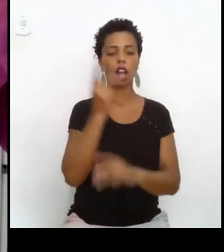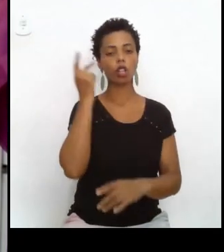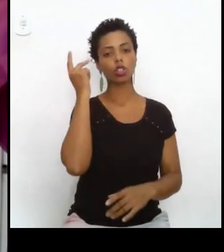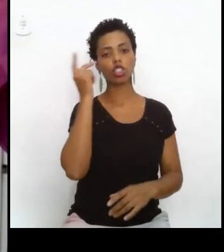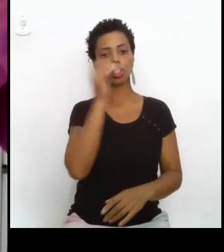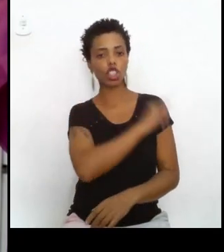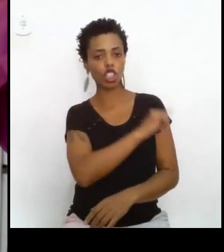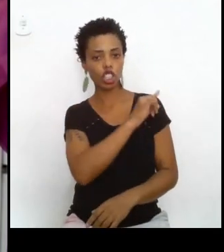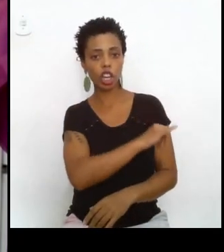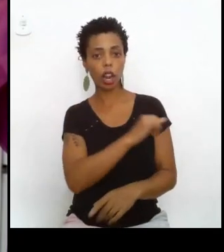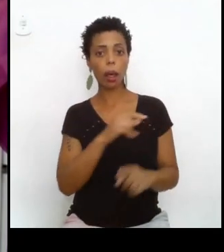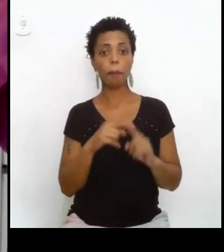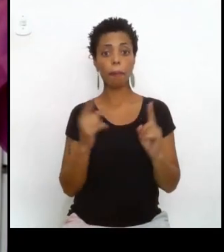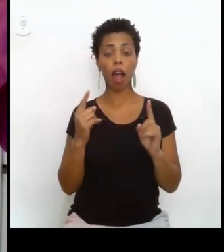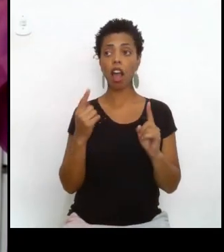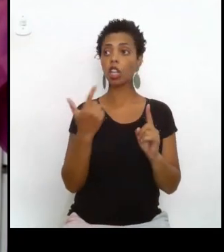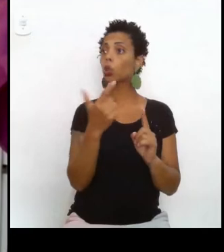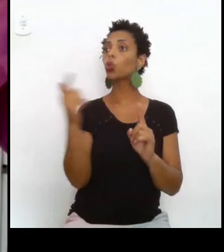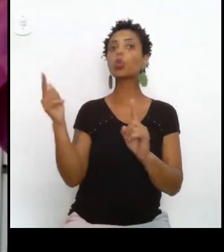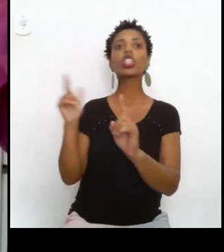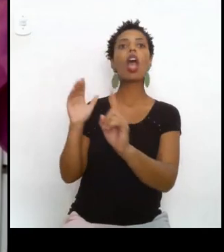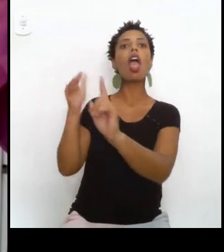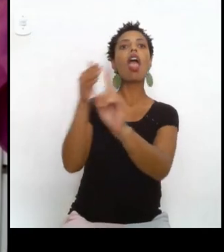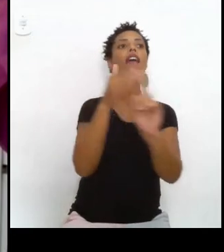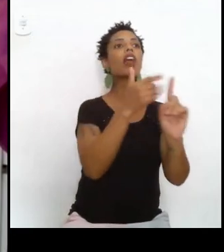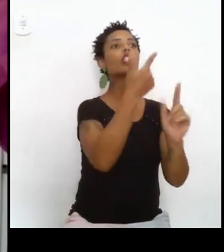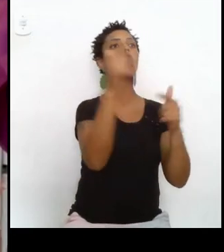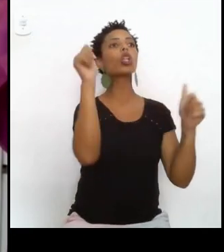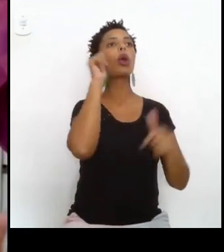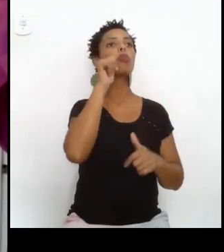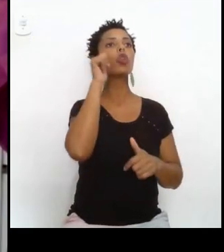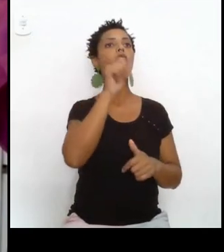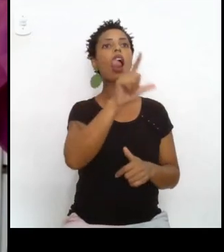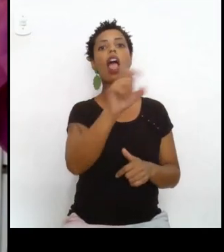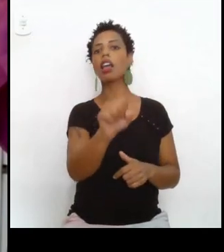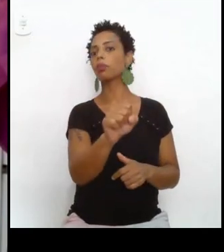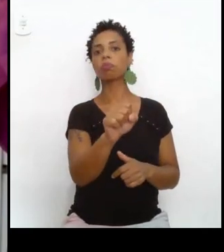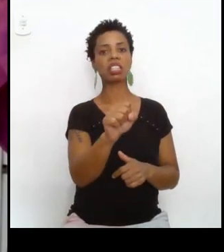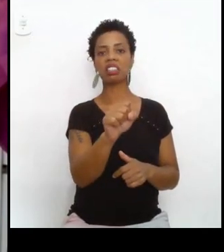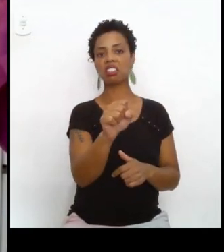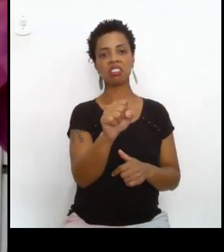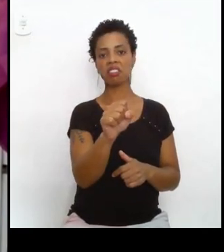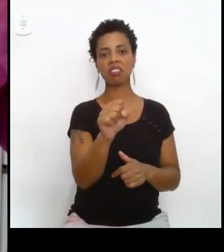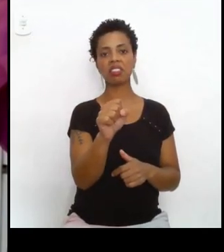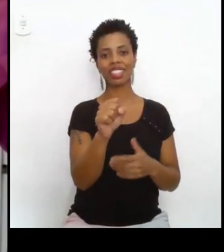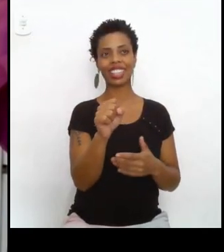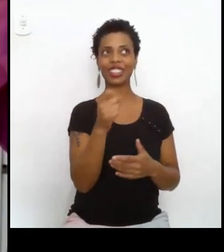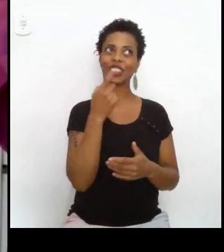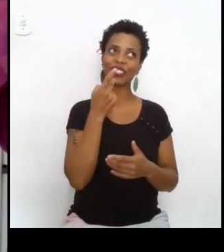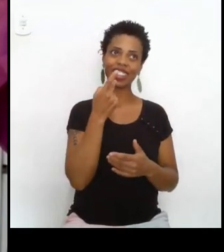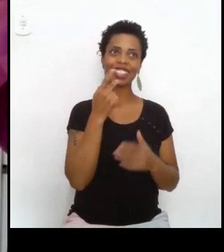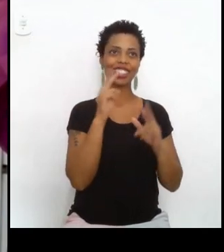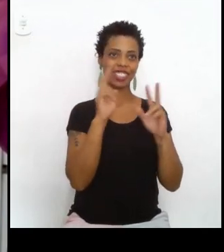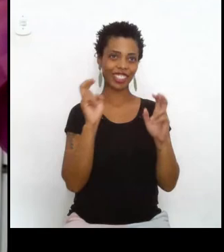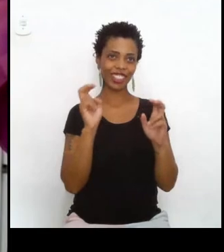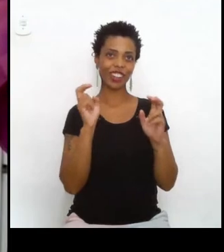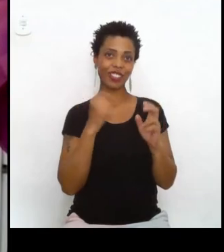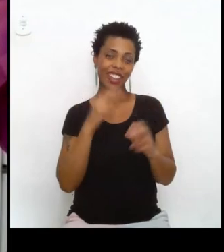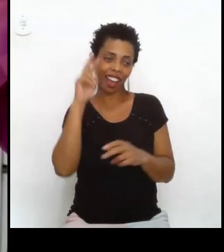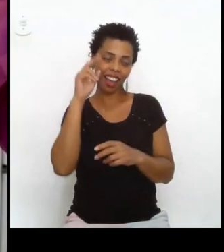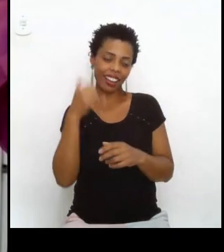tive mulheres lésbicas como referência né com o grande referência eles falando Ah empregando a idade no final da década de